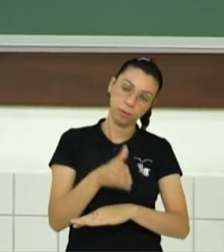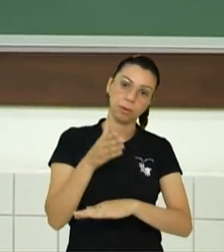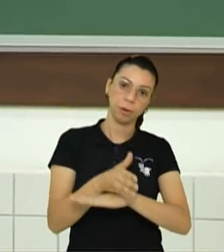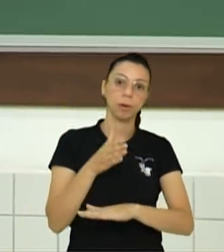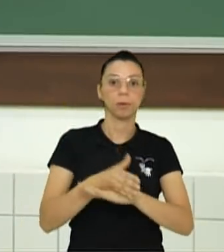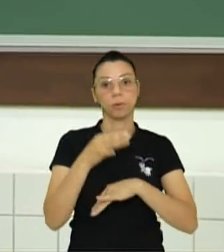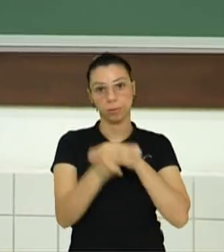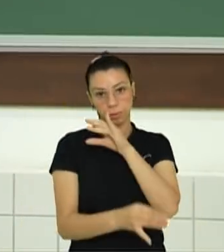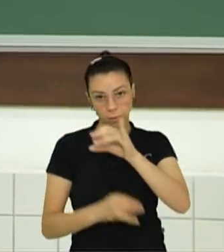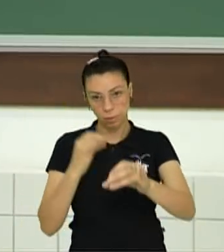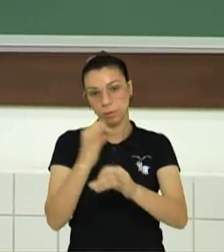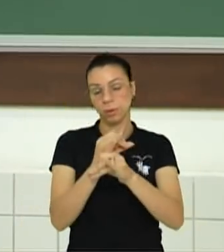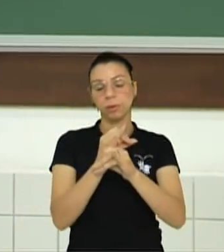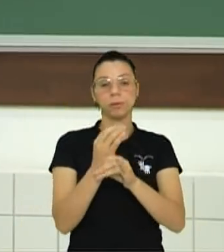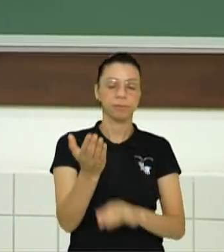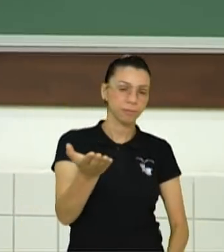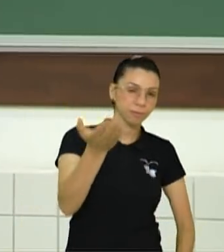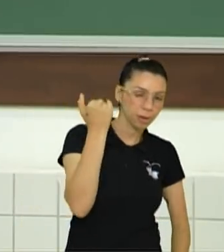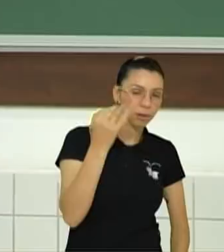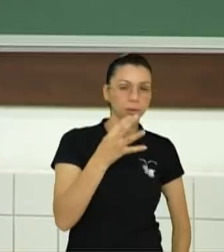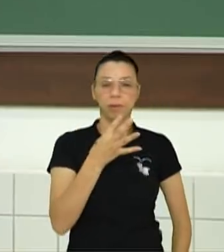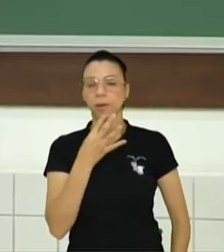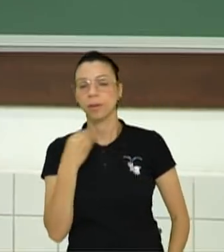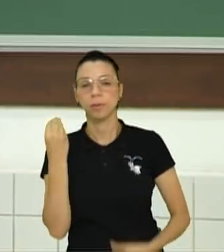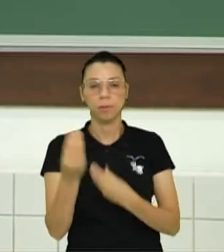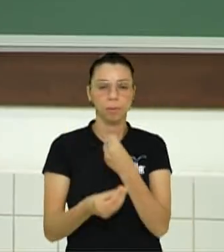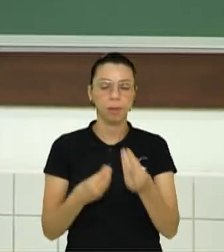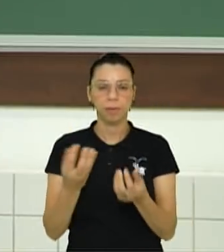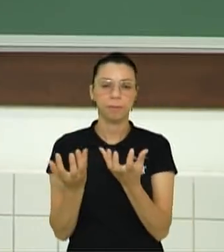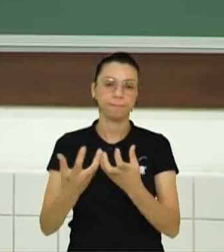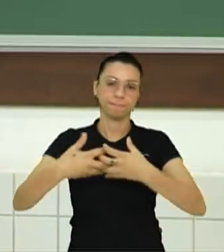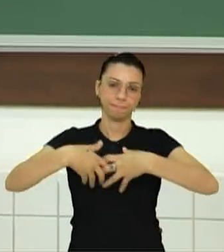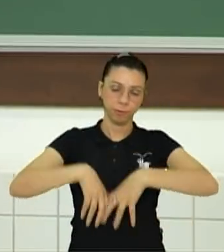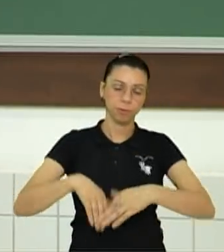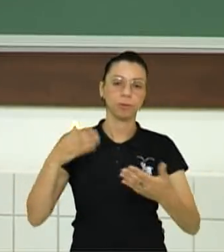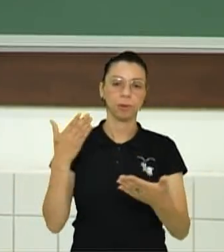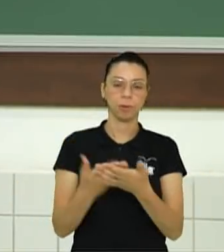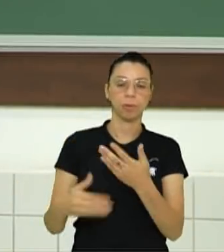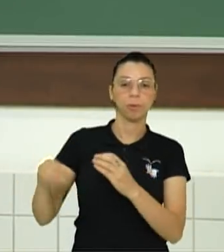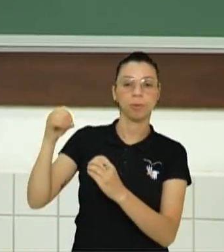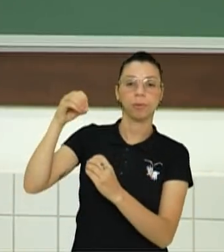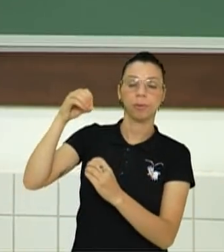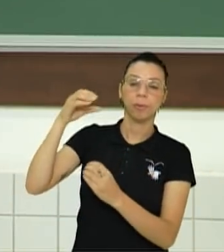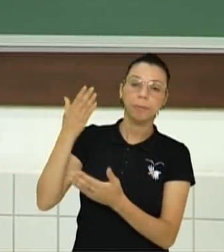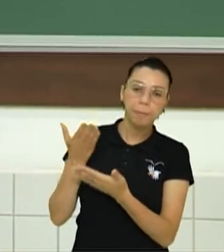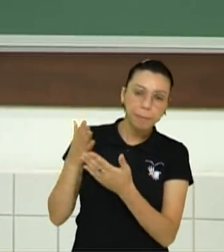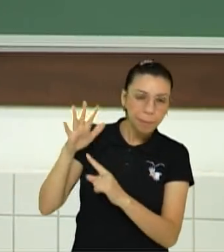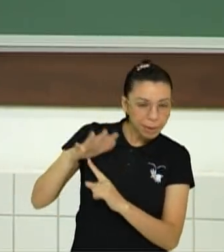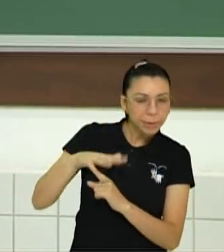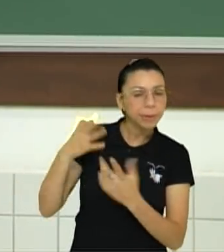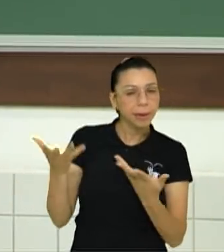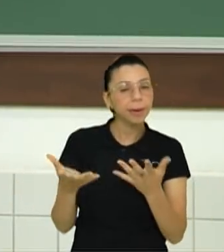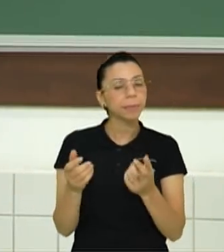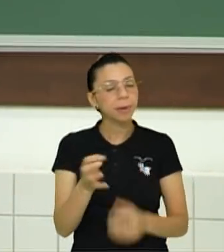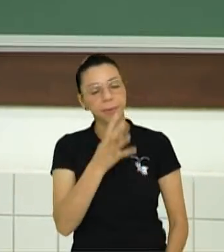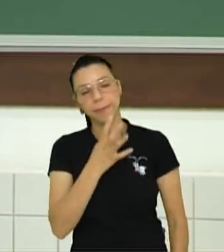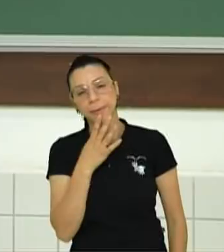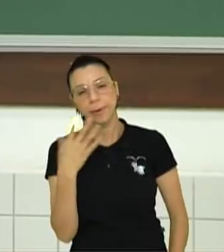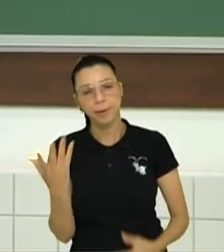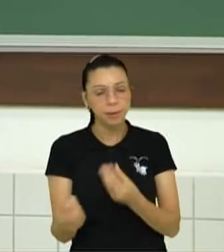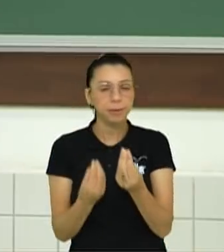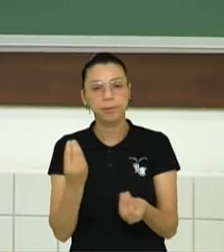tecnológico, venha conhecer o sistema do Aula Paraná, um sistema, migrar aí, quem sabe aos pouquinhos, pelo menos conhecer,